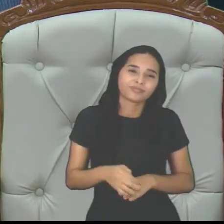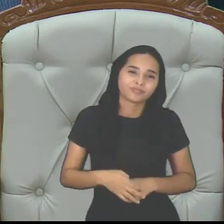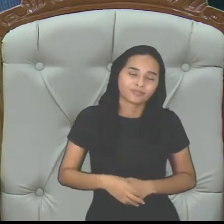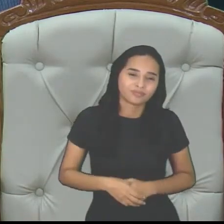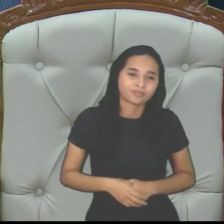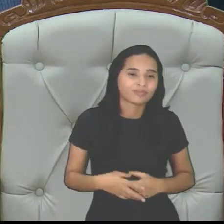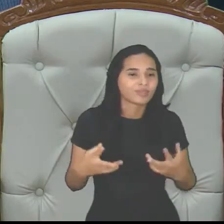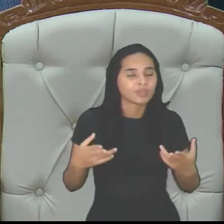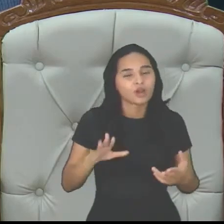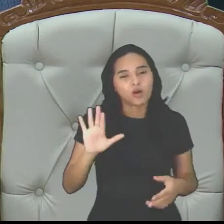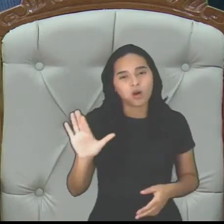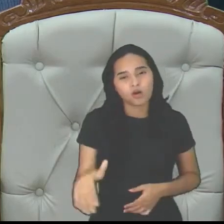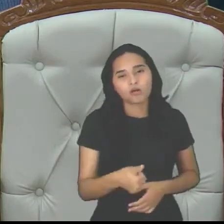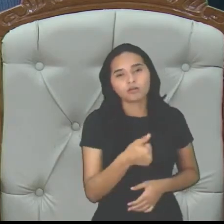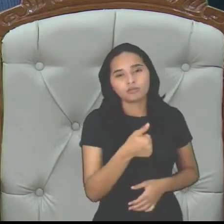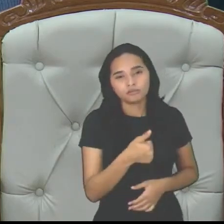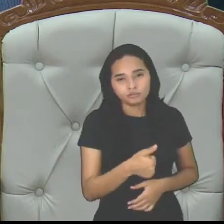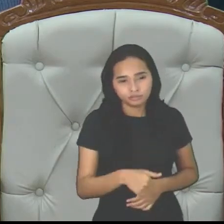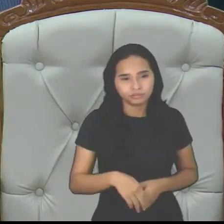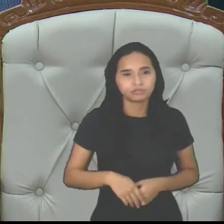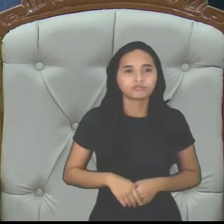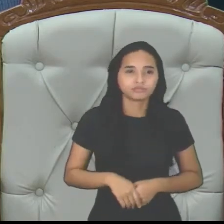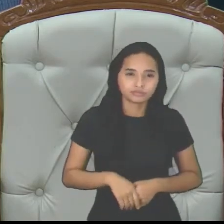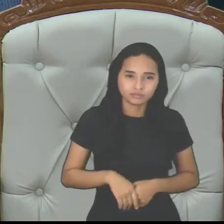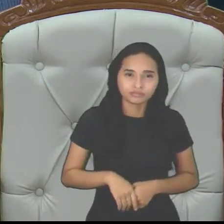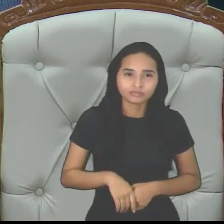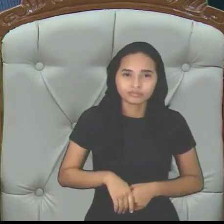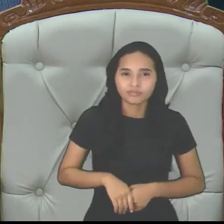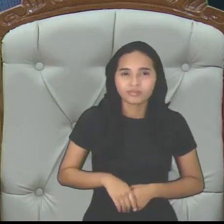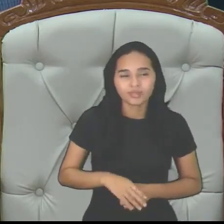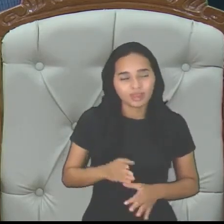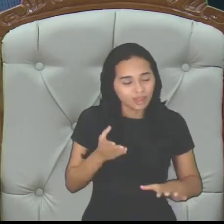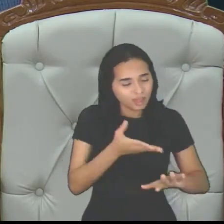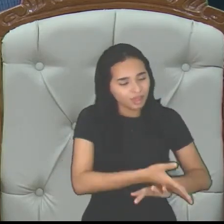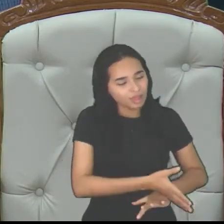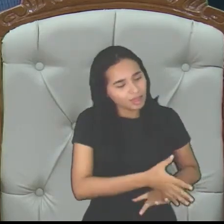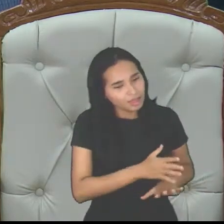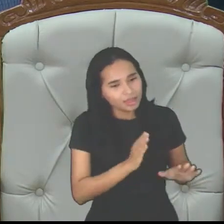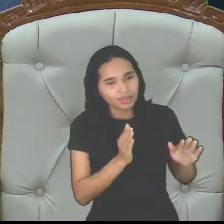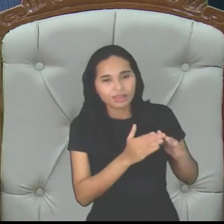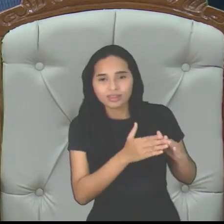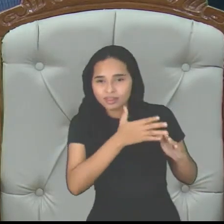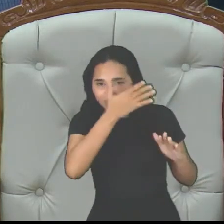Como um ladrão que mina a casa das pessoas.